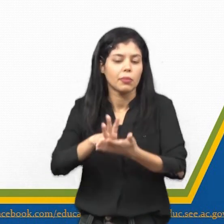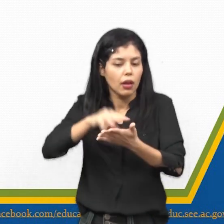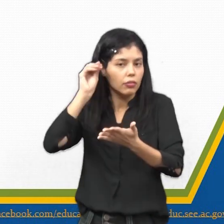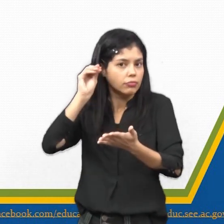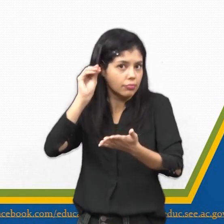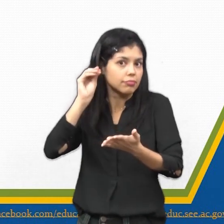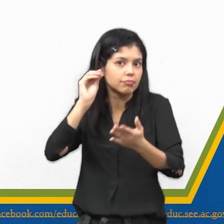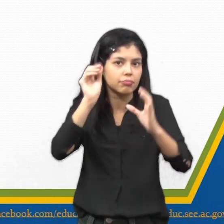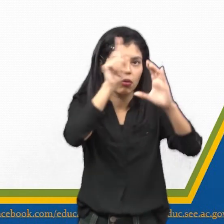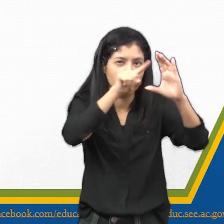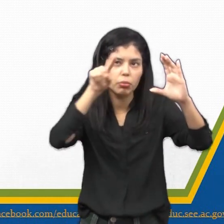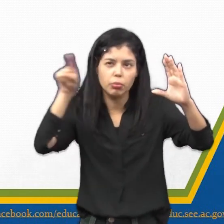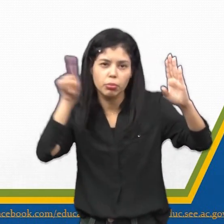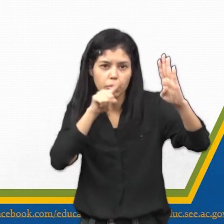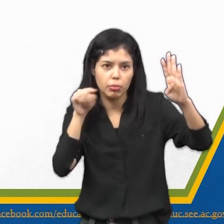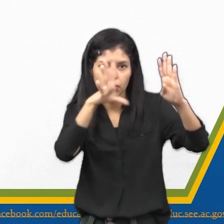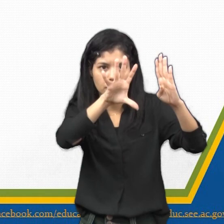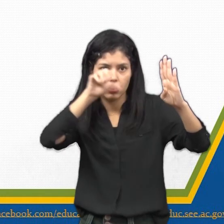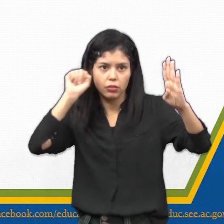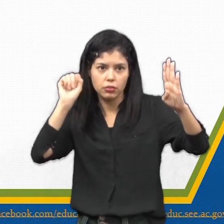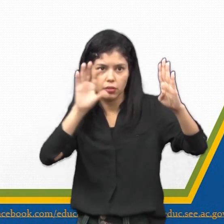os dados da nossa questão.